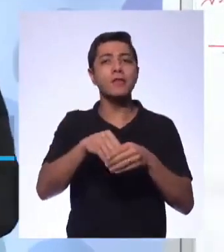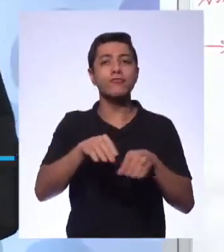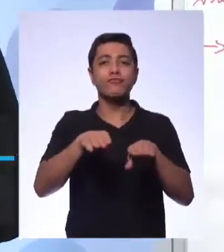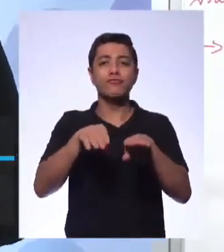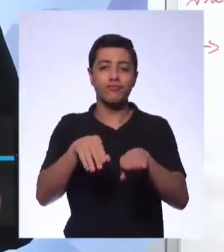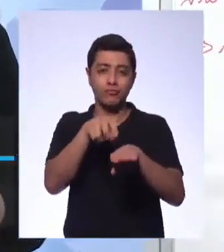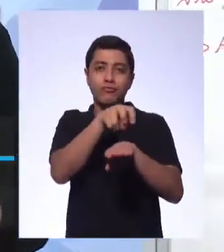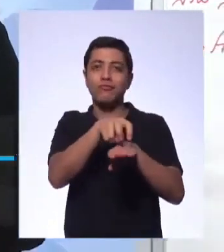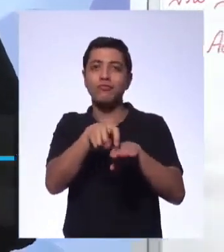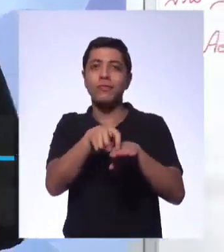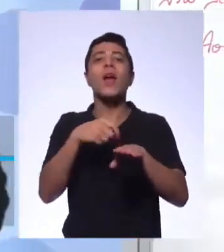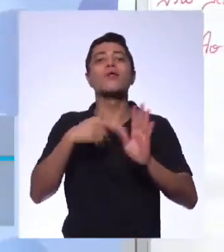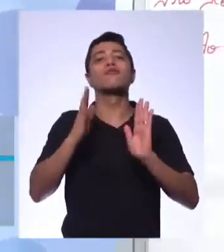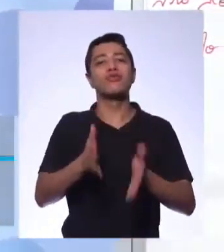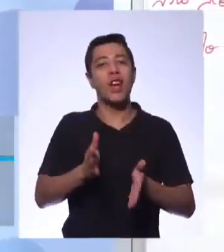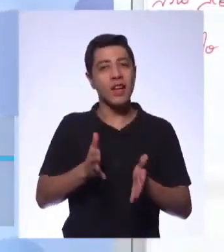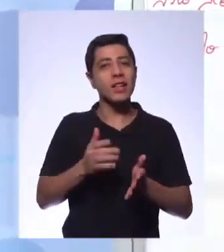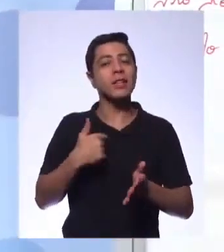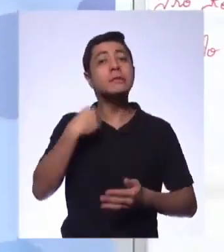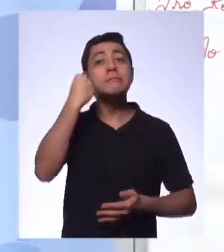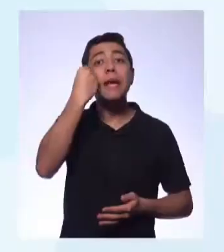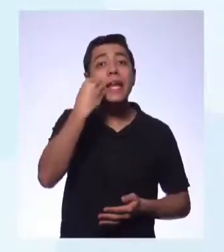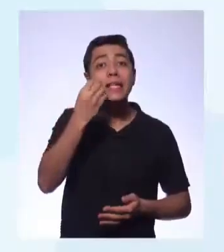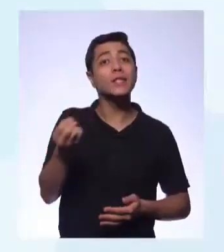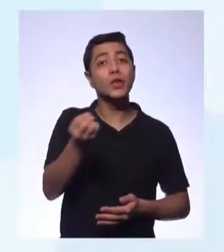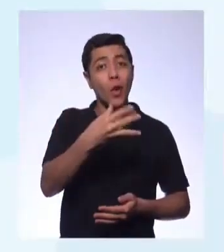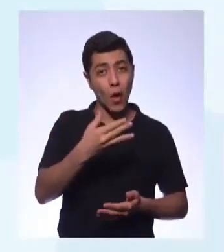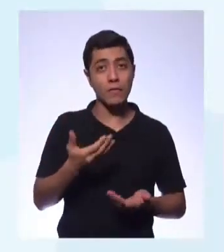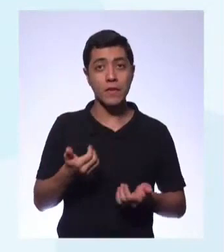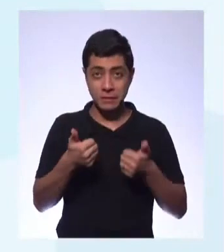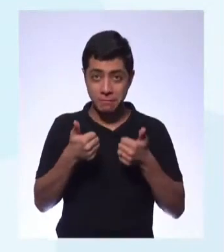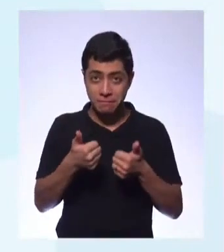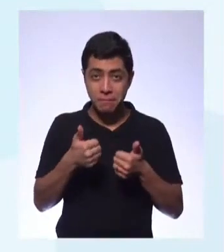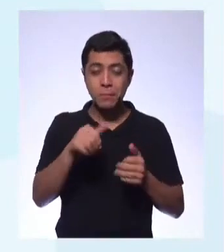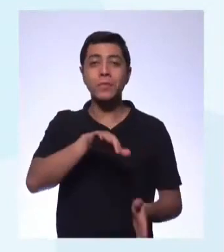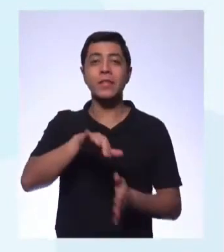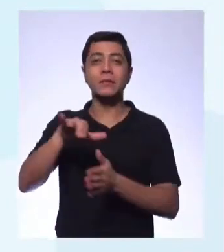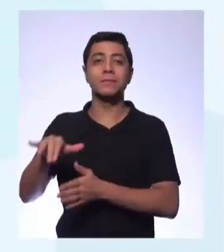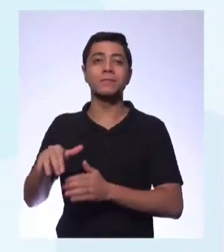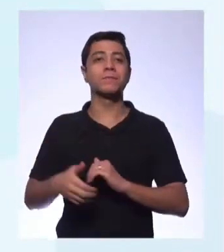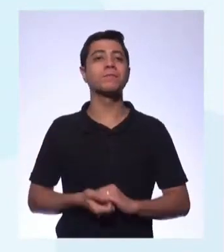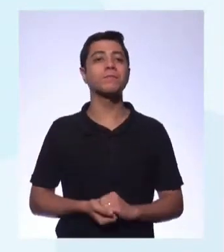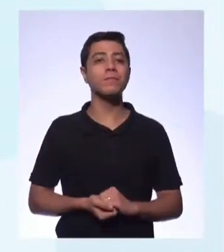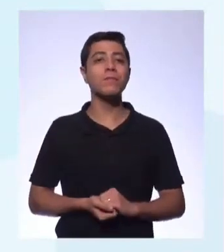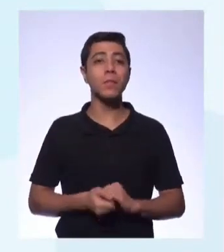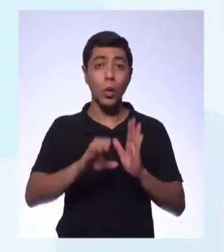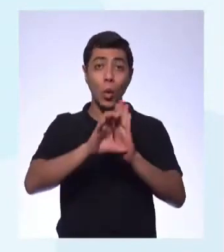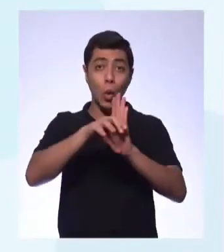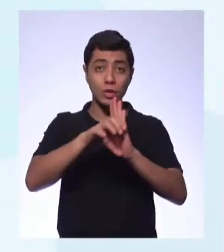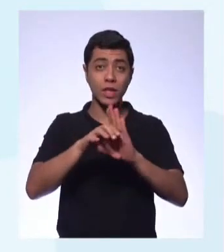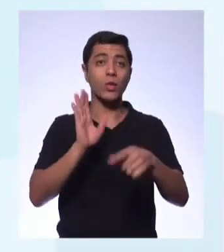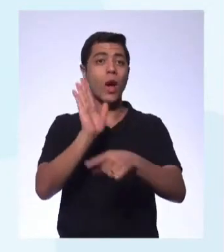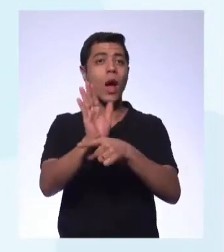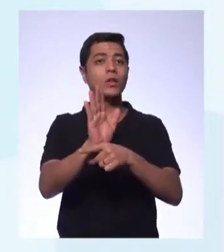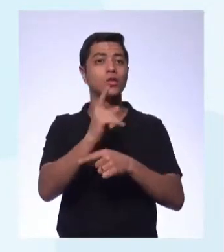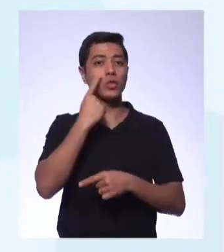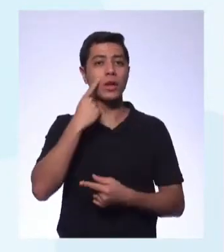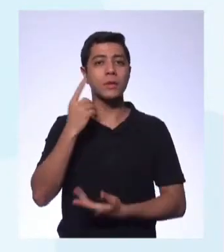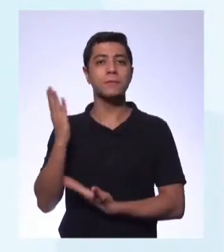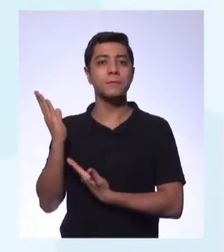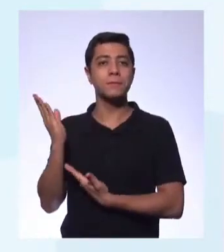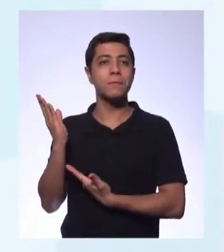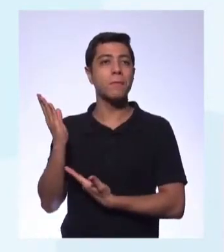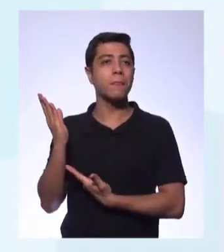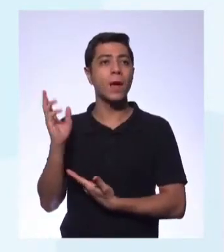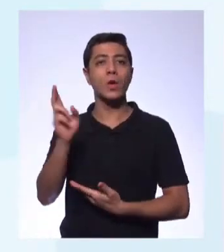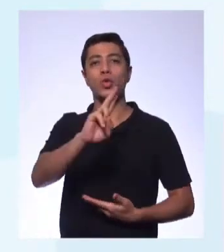conceitos aí, né, que podem nos ajudar. O podcast, ele refere-se a um formato de arquivo de áudio, né? E a forma de transmissão pela internet, ou seja,